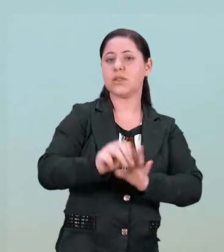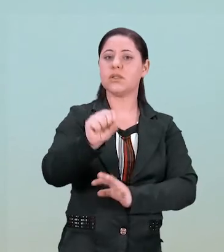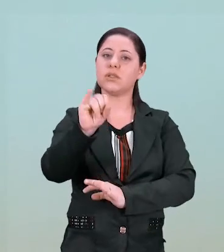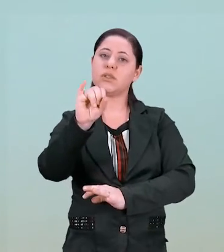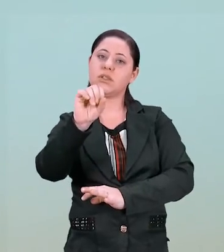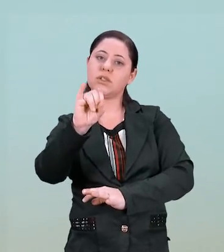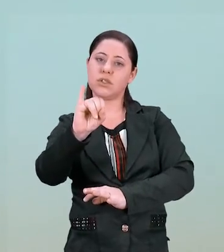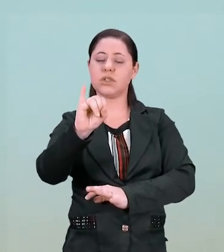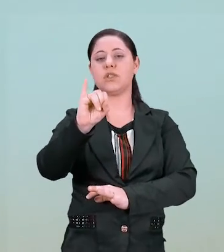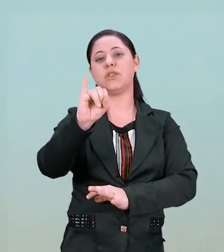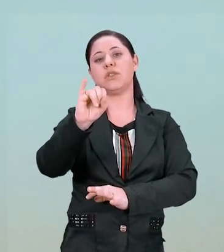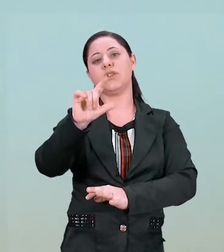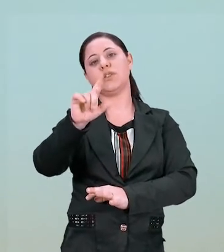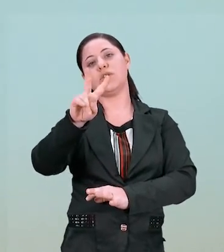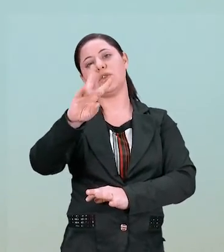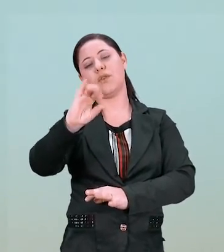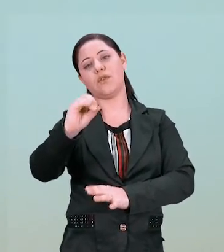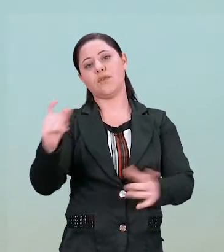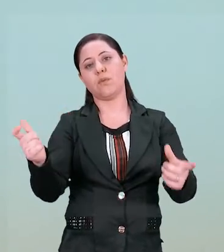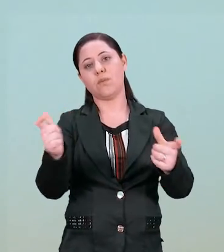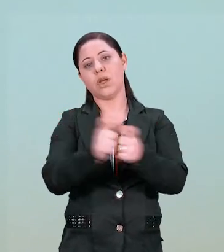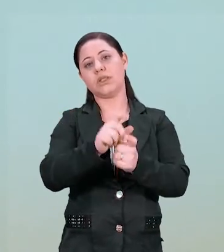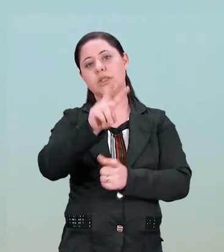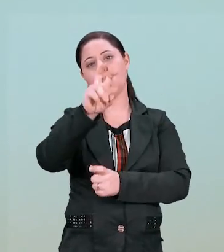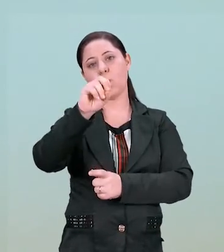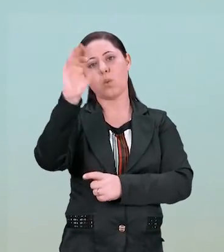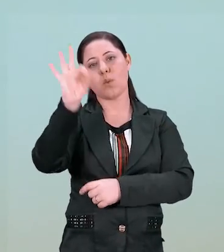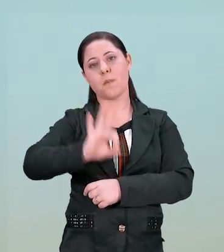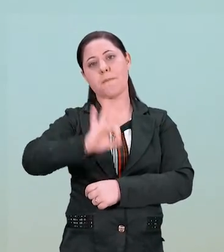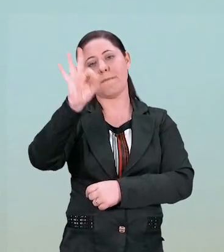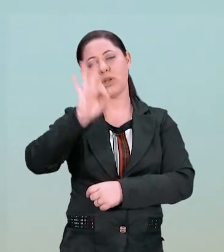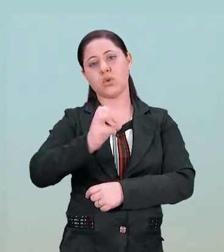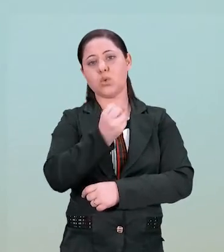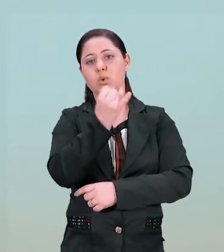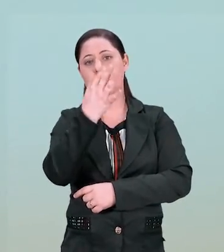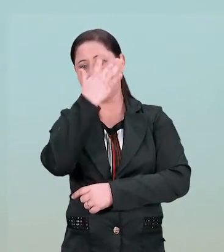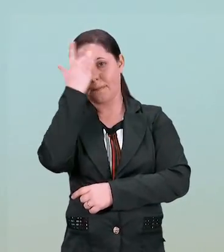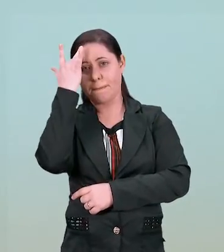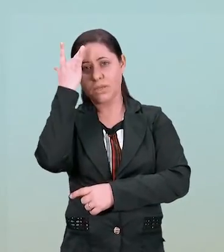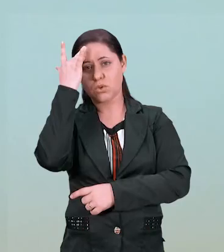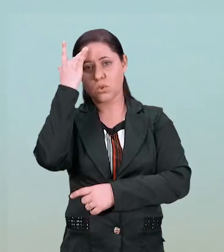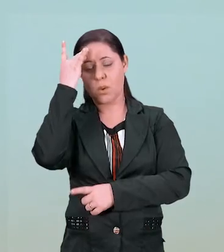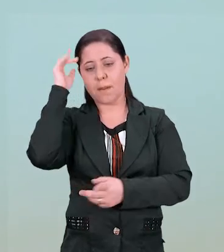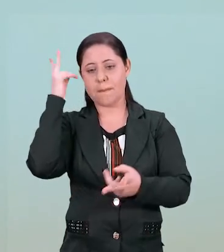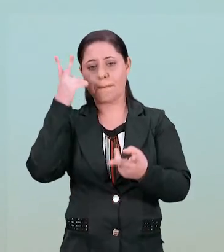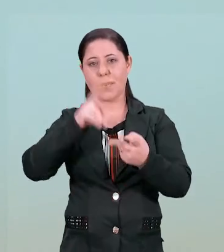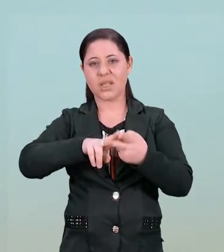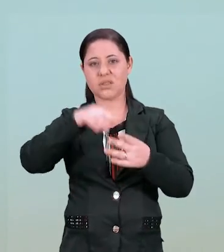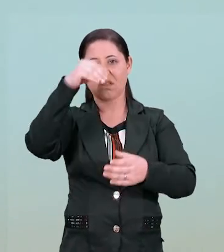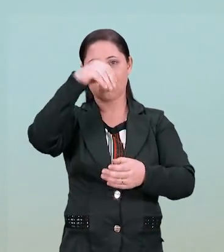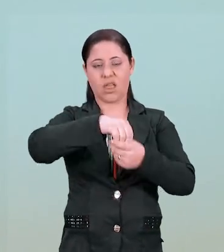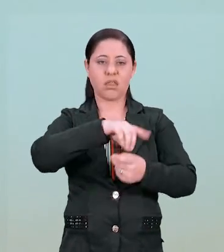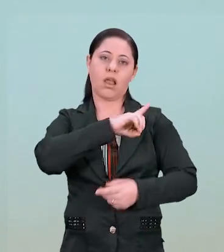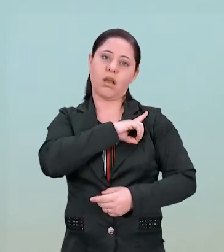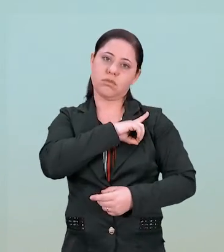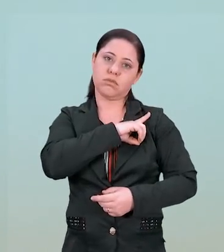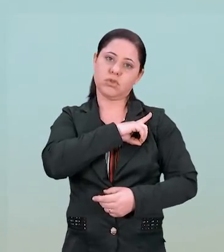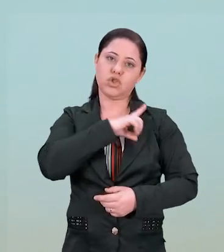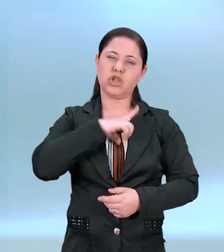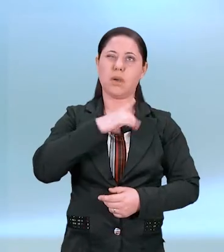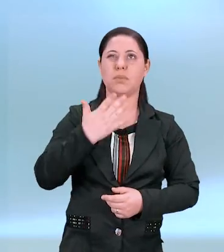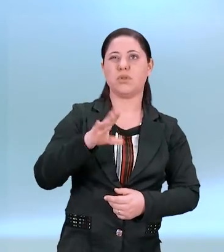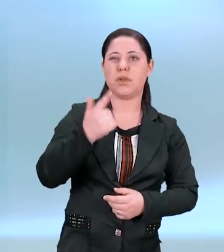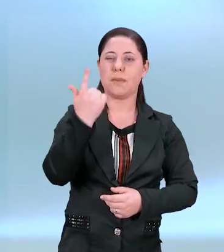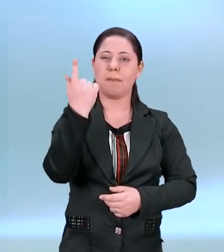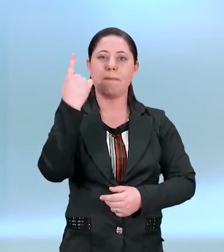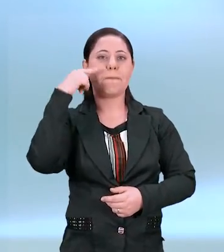reduzir mais de 50% o número de presos em delegacias. Nós tínhamos quase 1.000 presos nas delegacias do Mato Grosso do Sul e